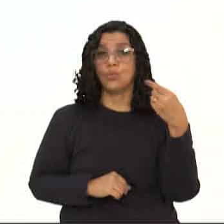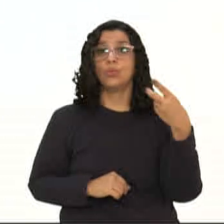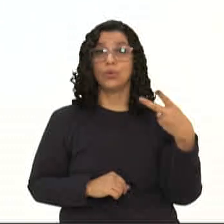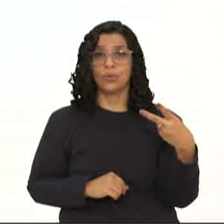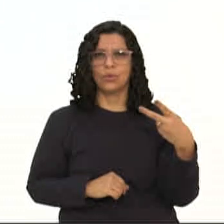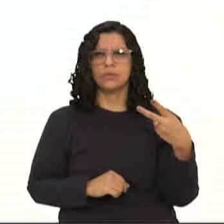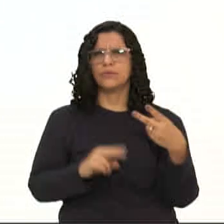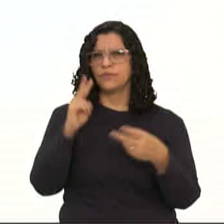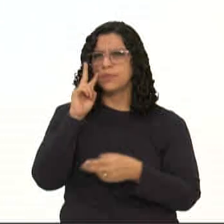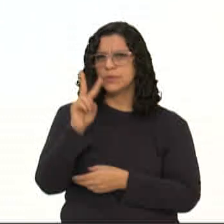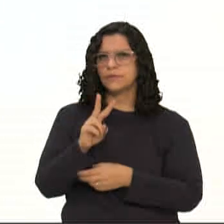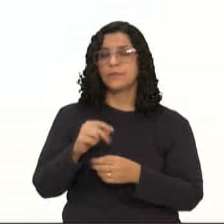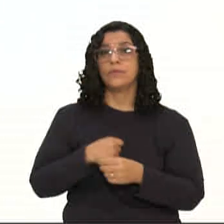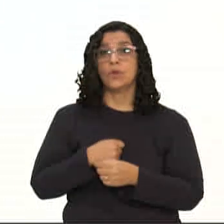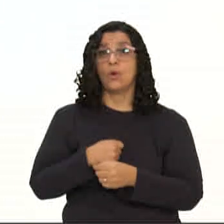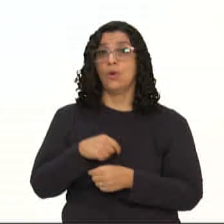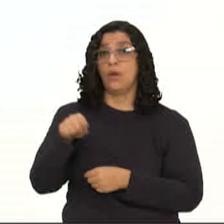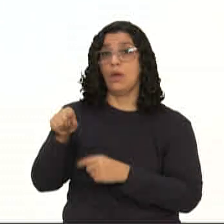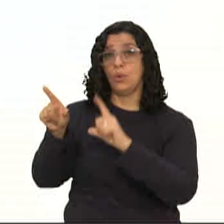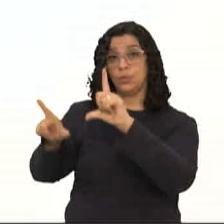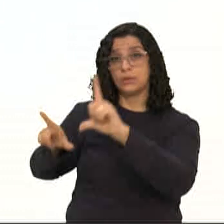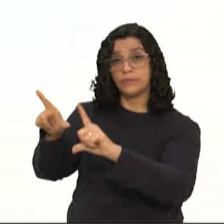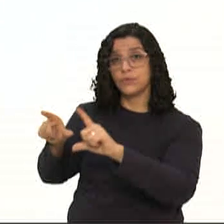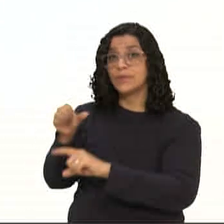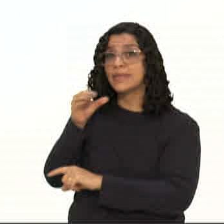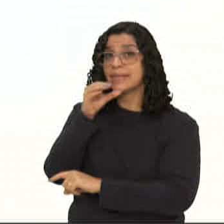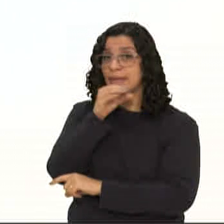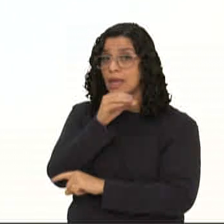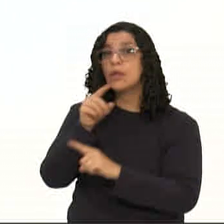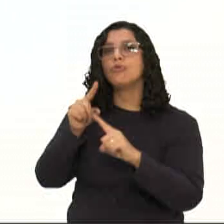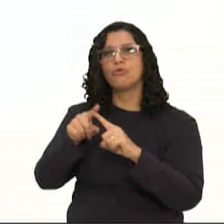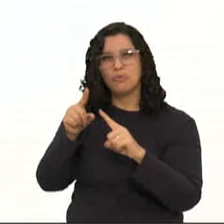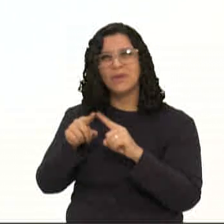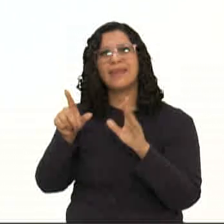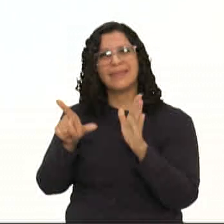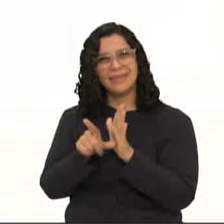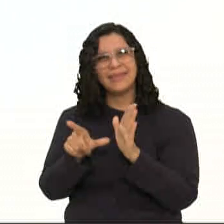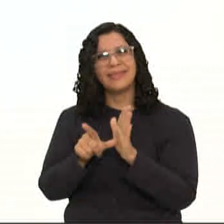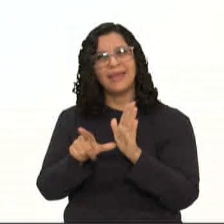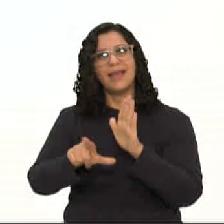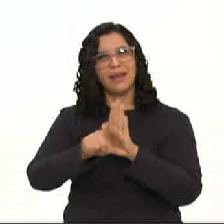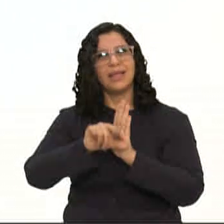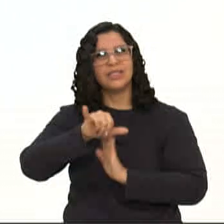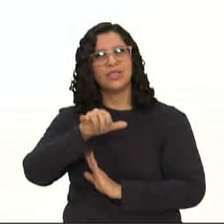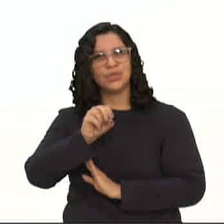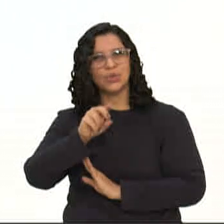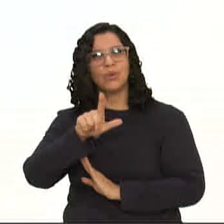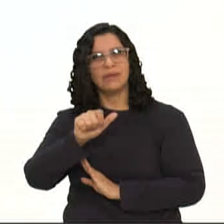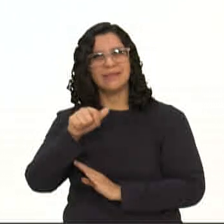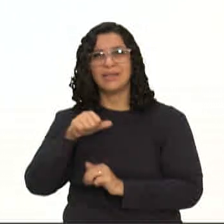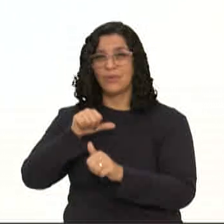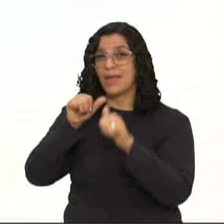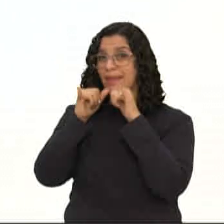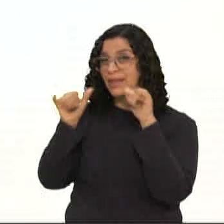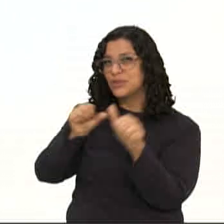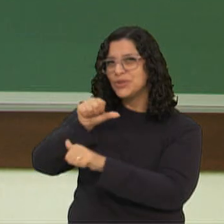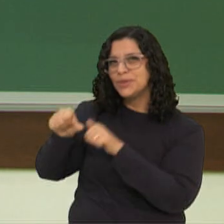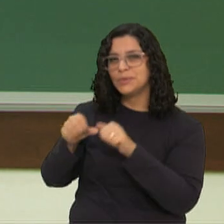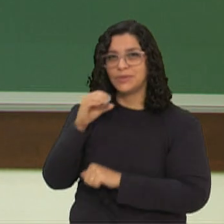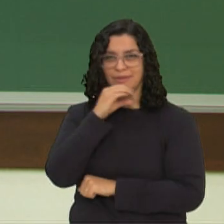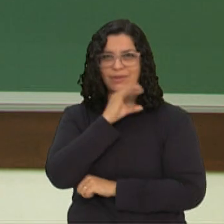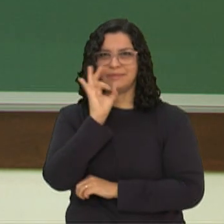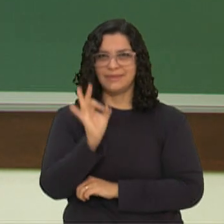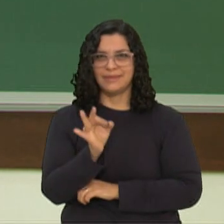2. Vamos ver aqui. O aquecimento do televisor é devido ao efeito Joule. Sim, o efeito Joule, isso é verdade.